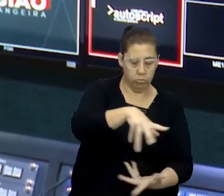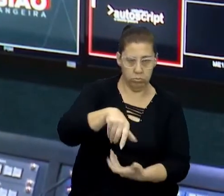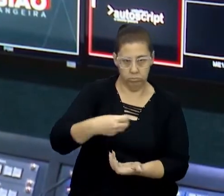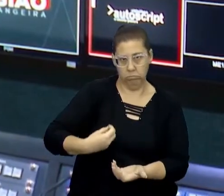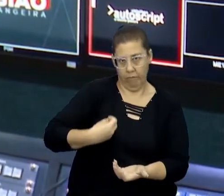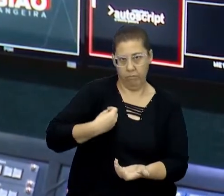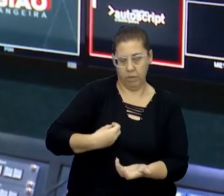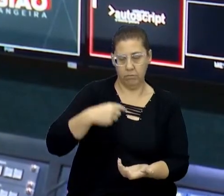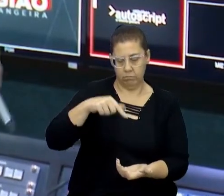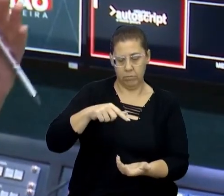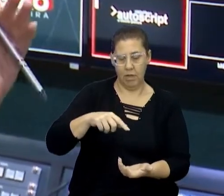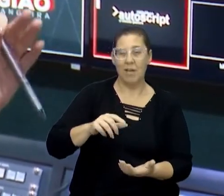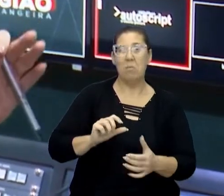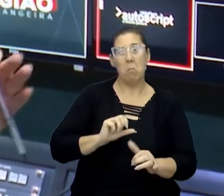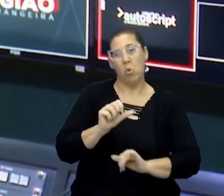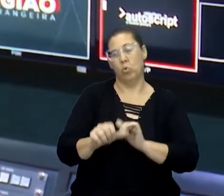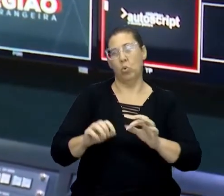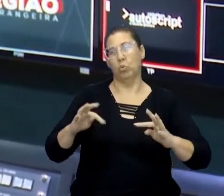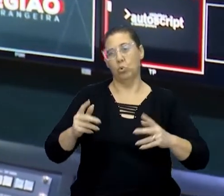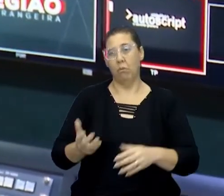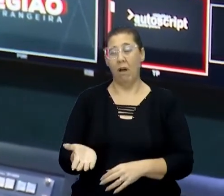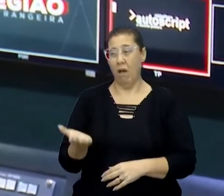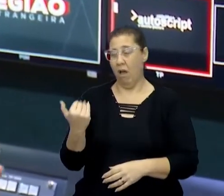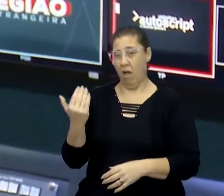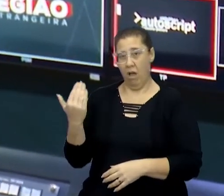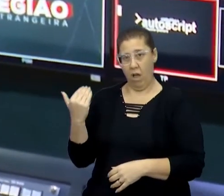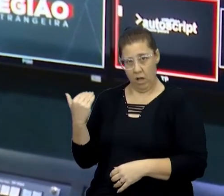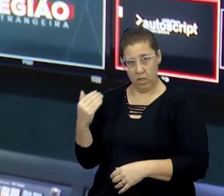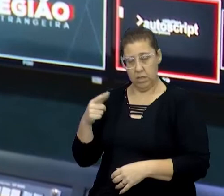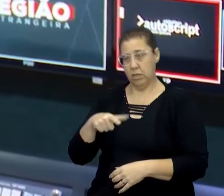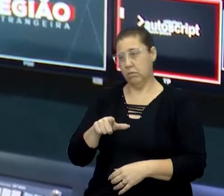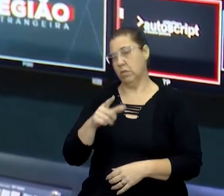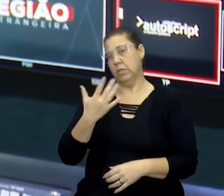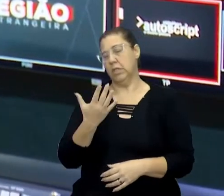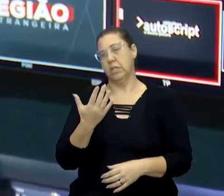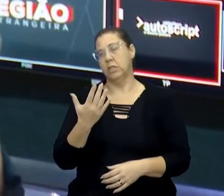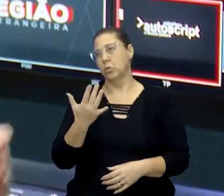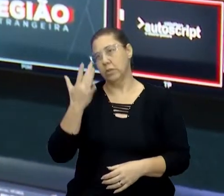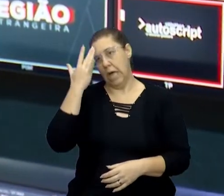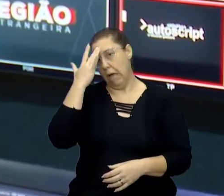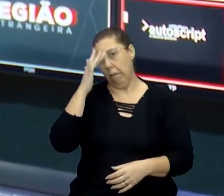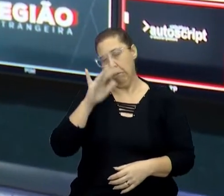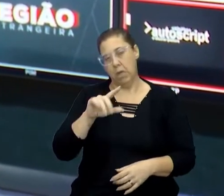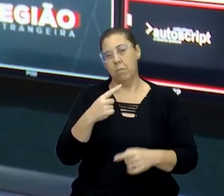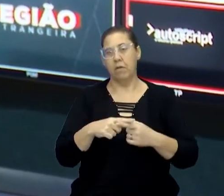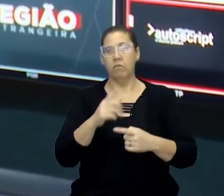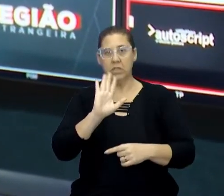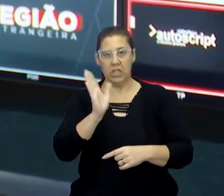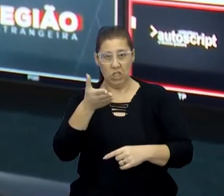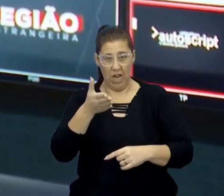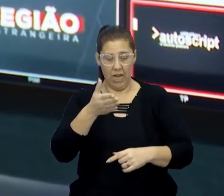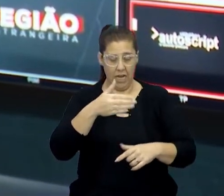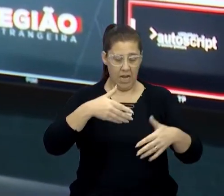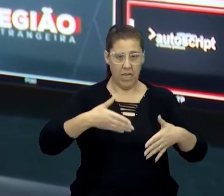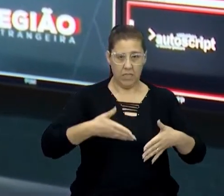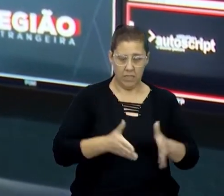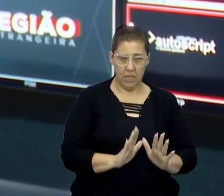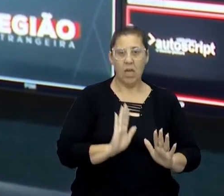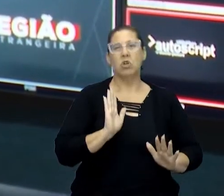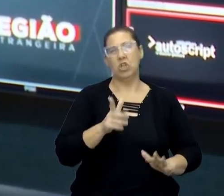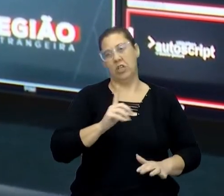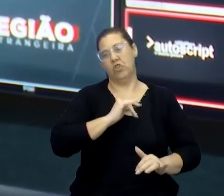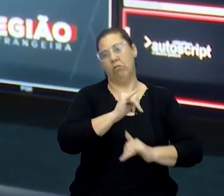mudou muito. Antigamente, e vocês nem têm idade para isso, vocês já nasceram na idade da internet, das